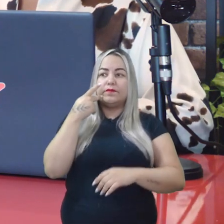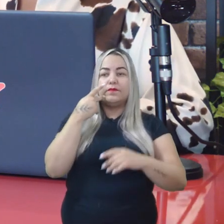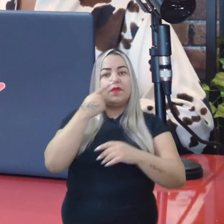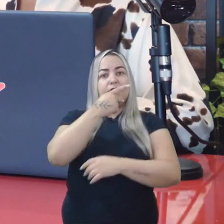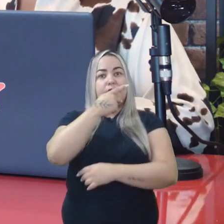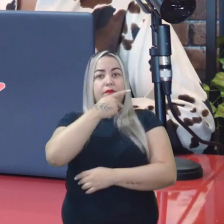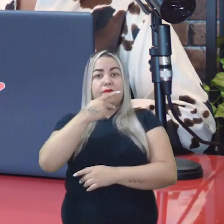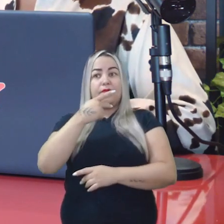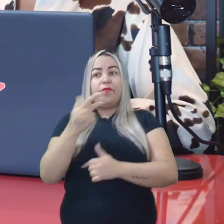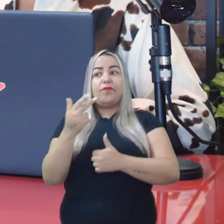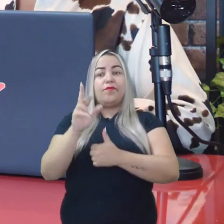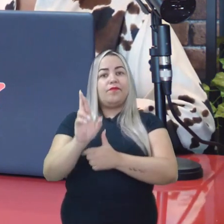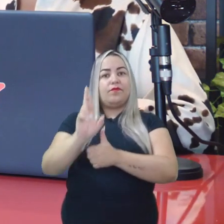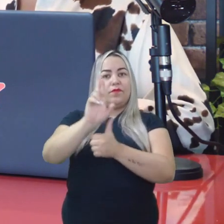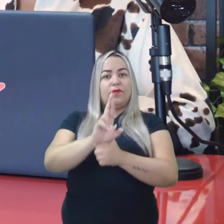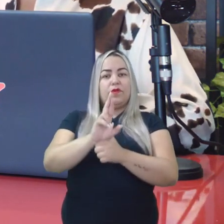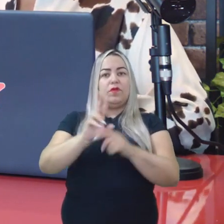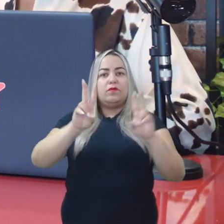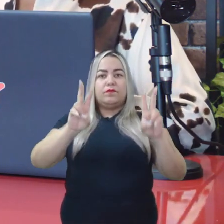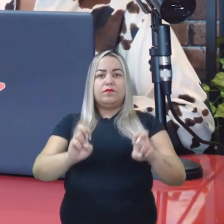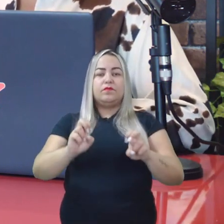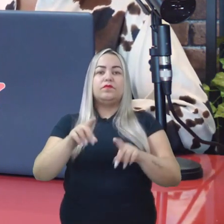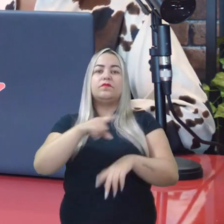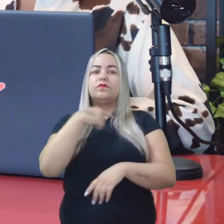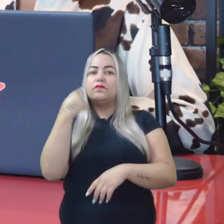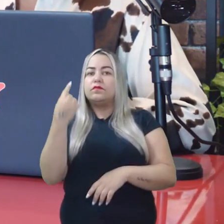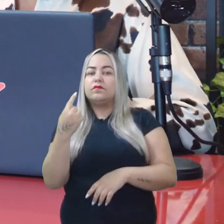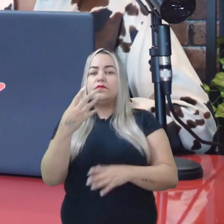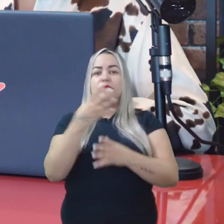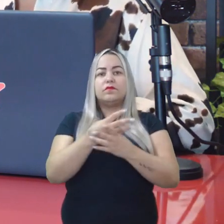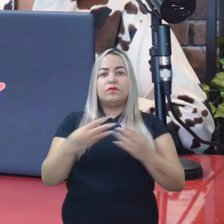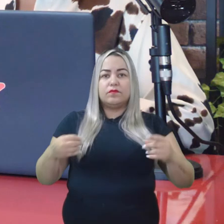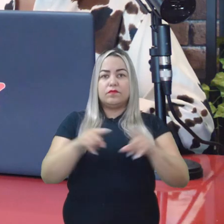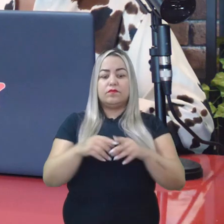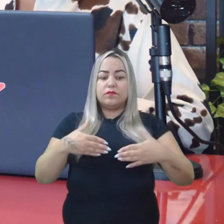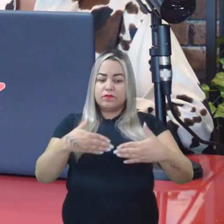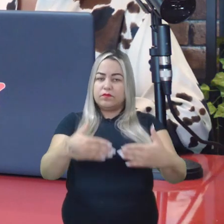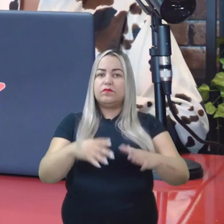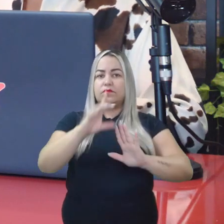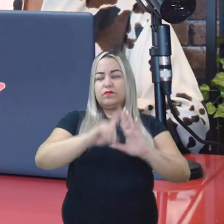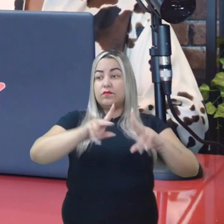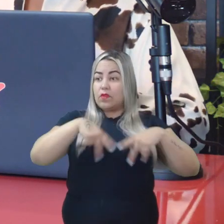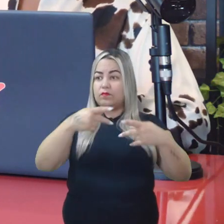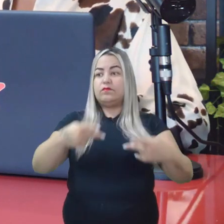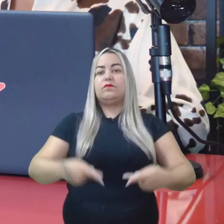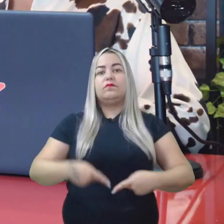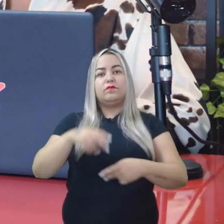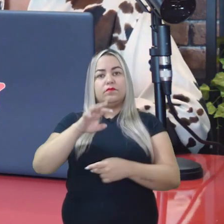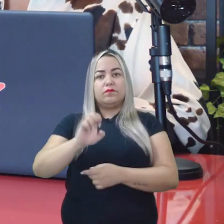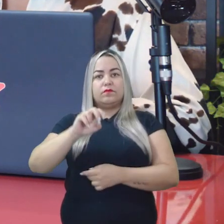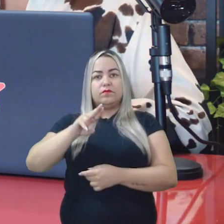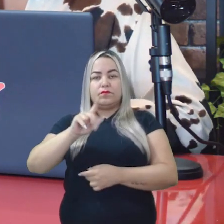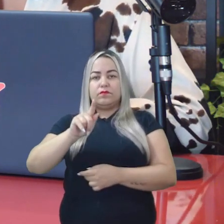Procuradora da República e presidente da Comissão Especial sobre Mortos e Desaparecidos Políticos do Ministério dos